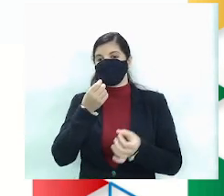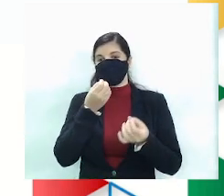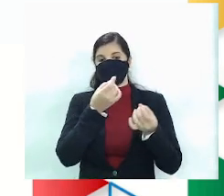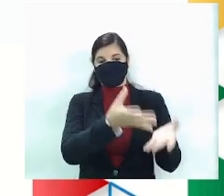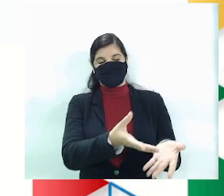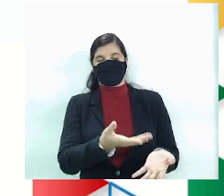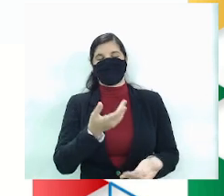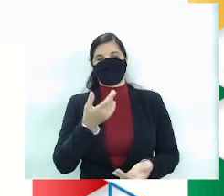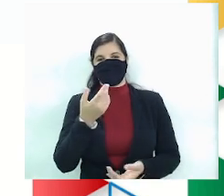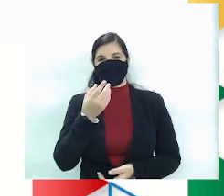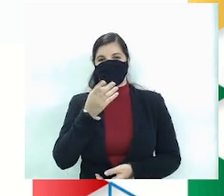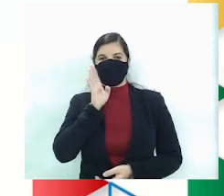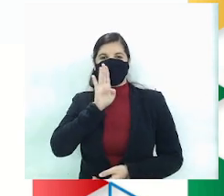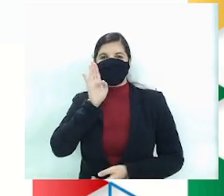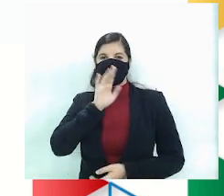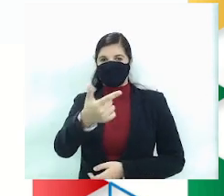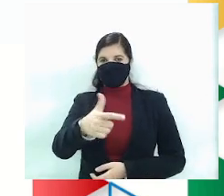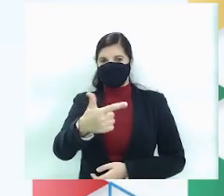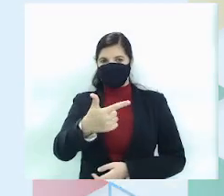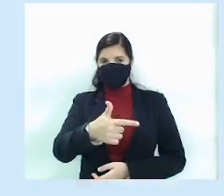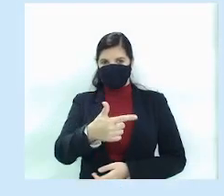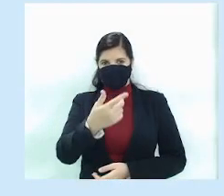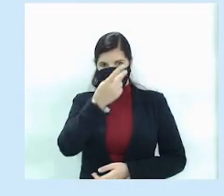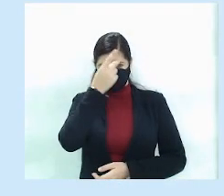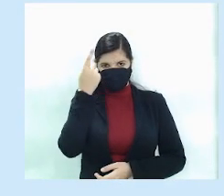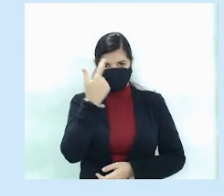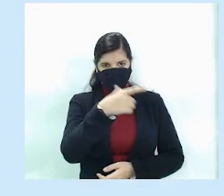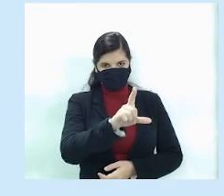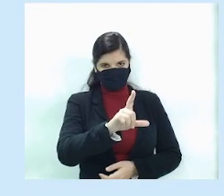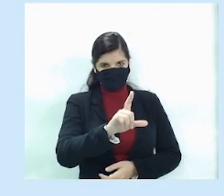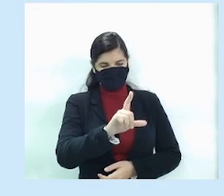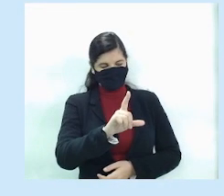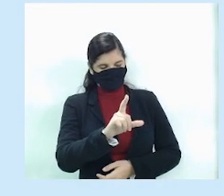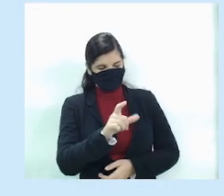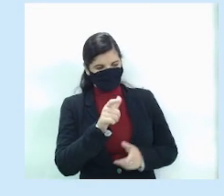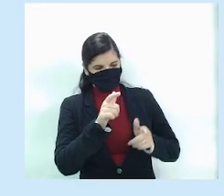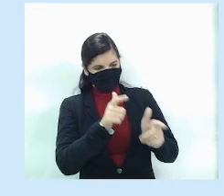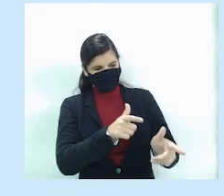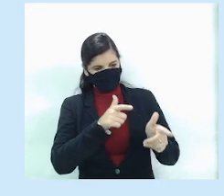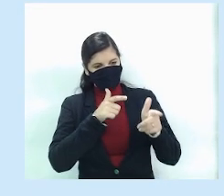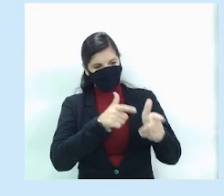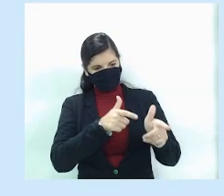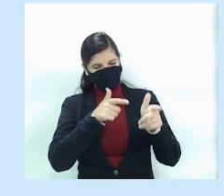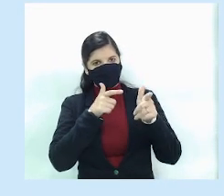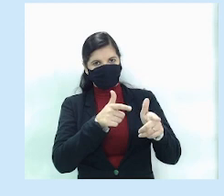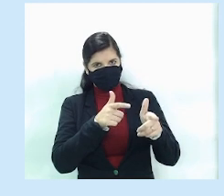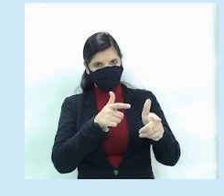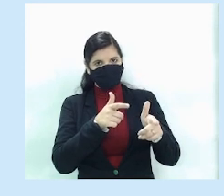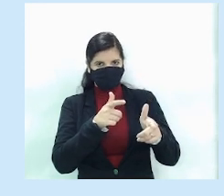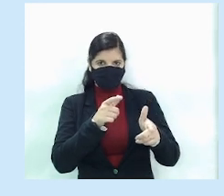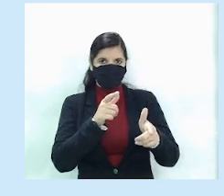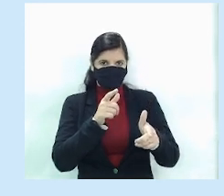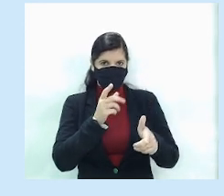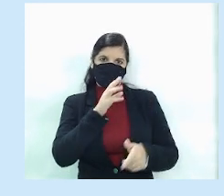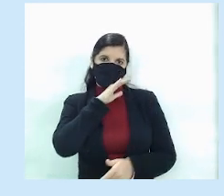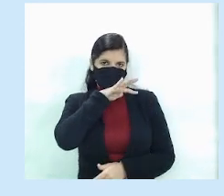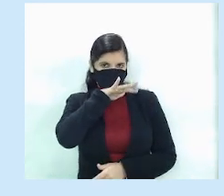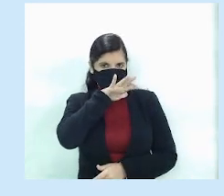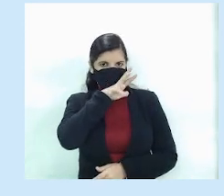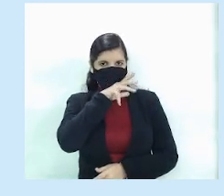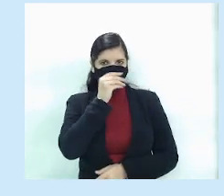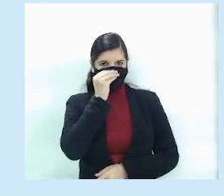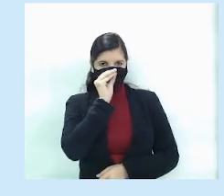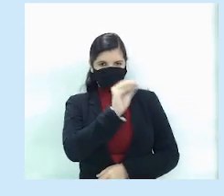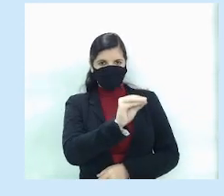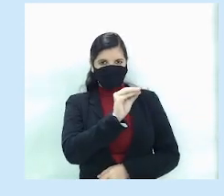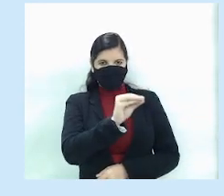tão bacana envolvendo outra pessoa e alguém ri daquilo, nós sabemos que isso é algo totalmente ruim, que é um